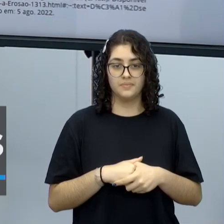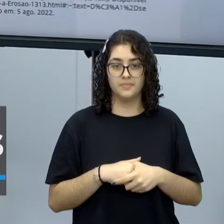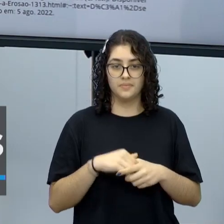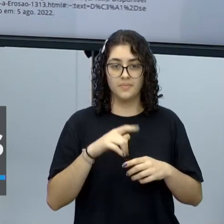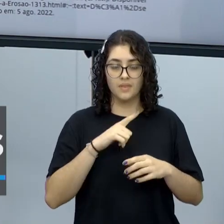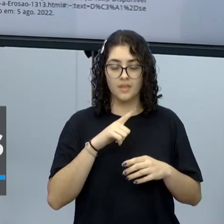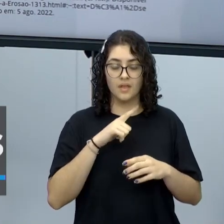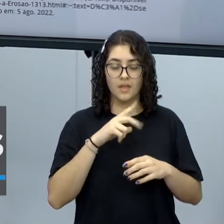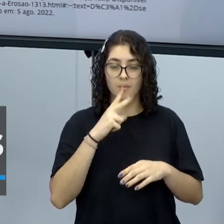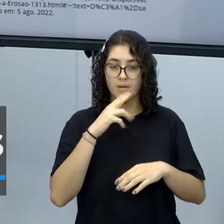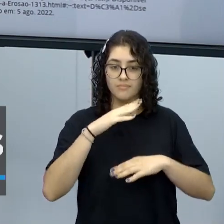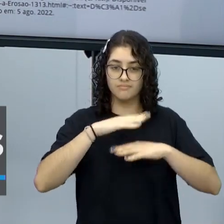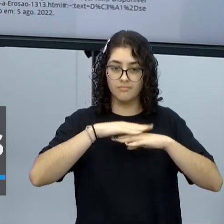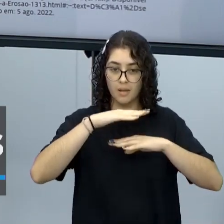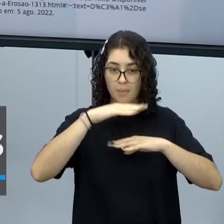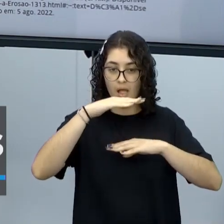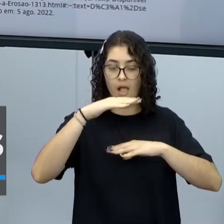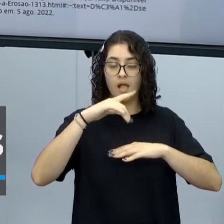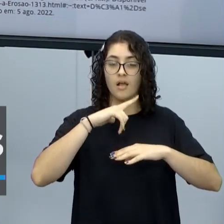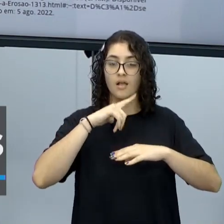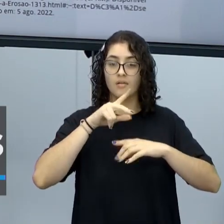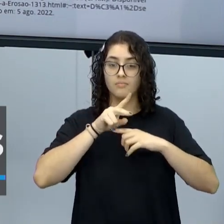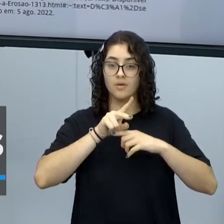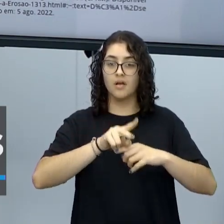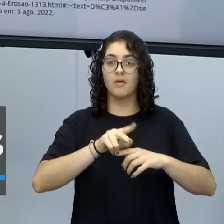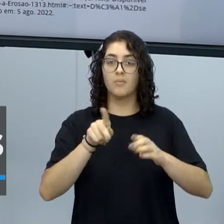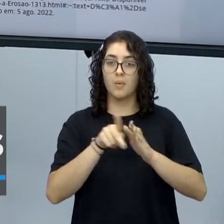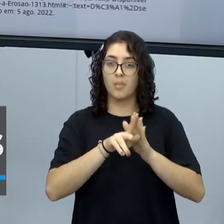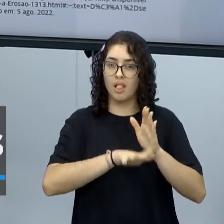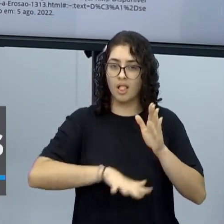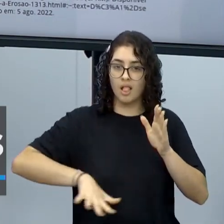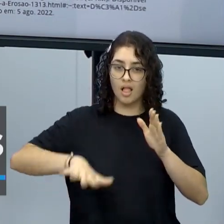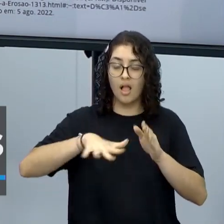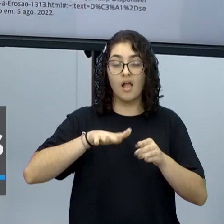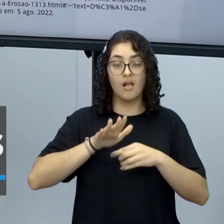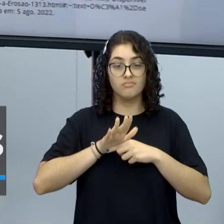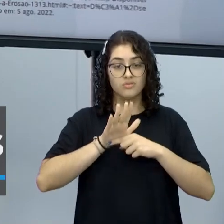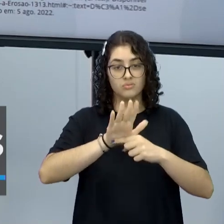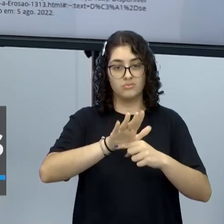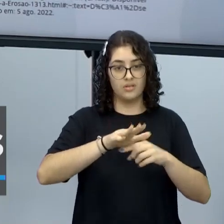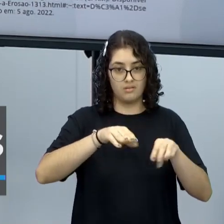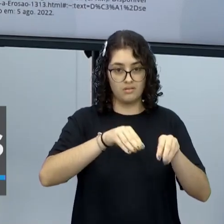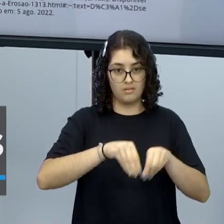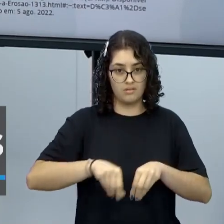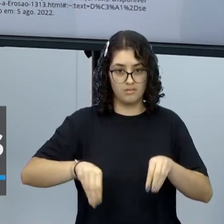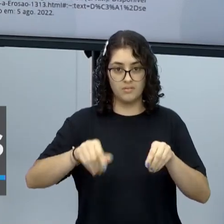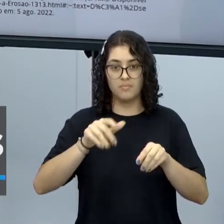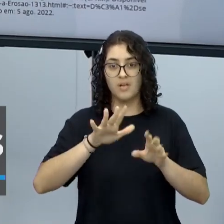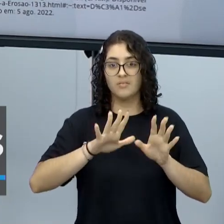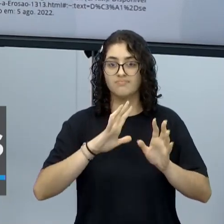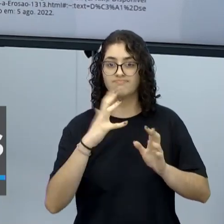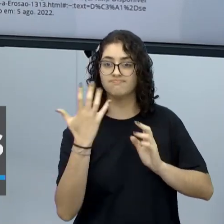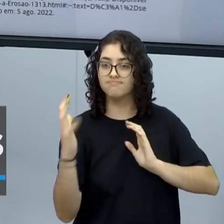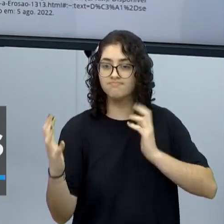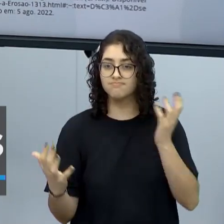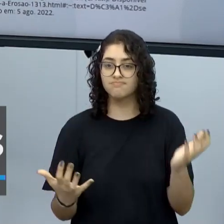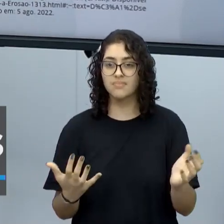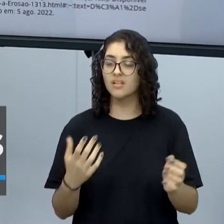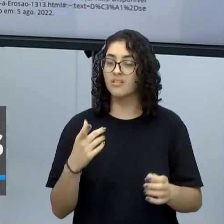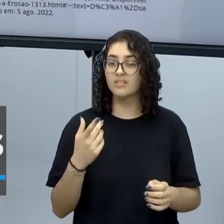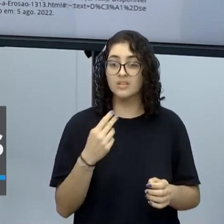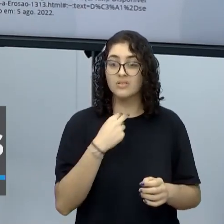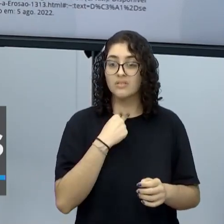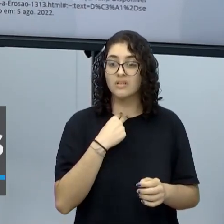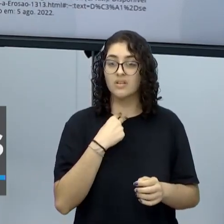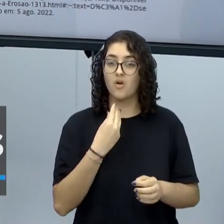camadas de proteção que a própria flora fornece ali para esse solo. você desmatou. Esse solo não está